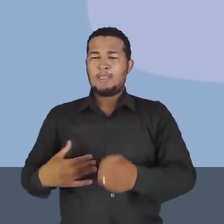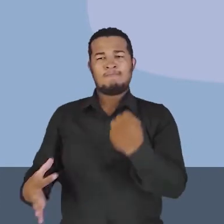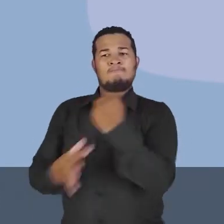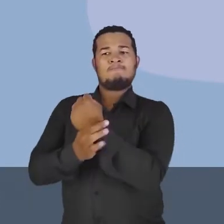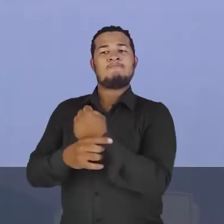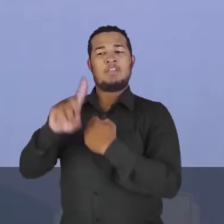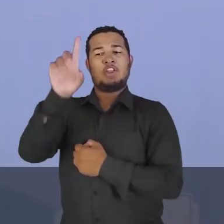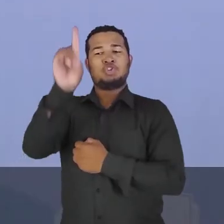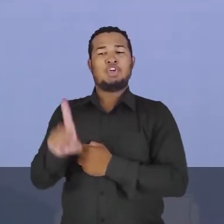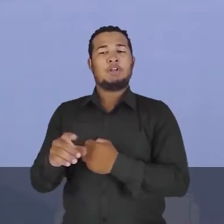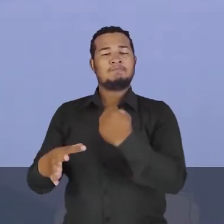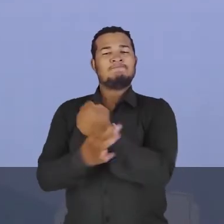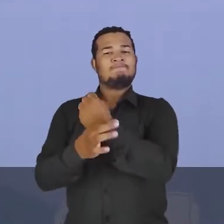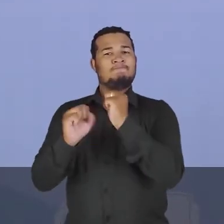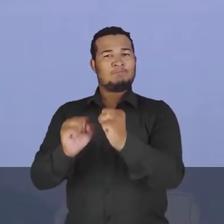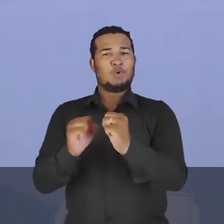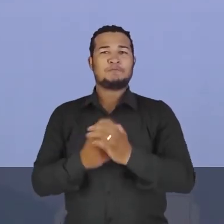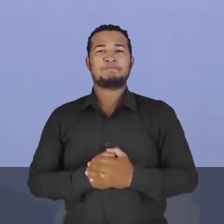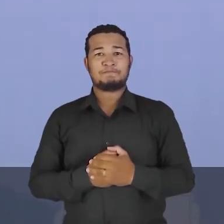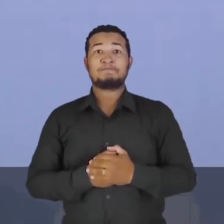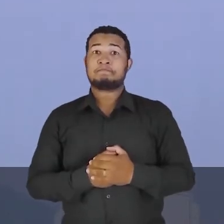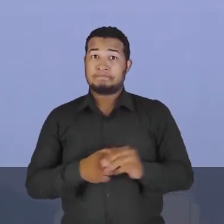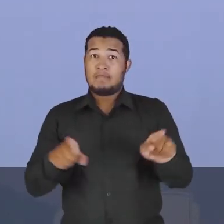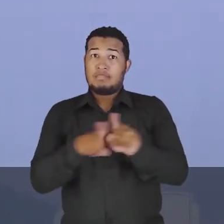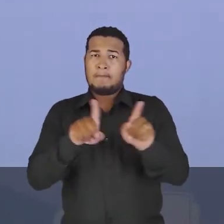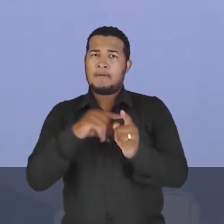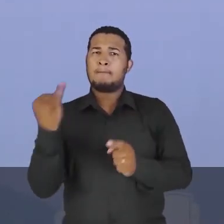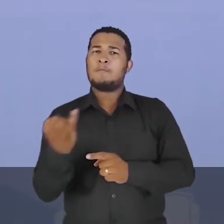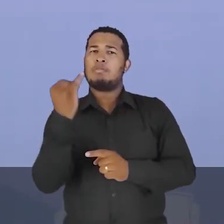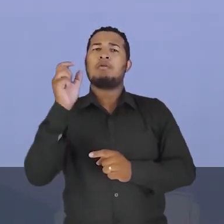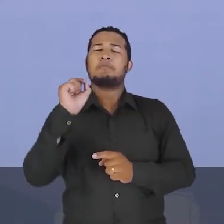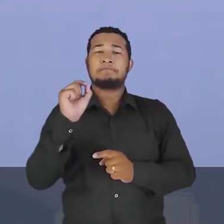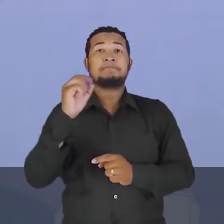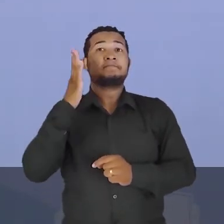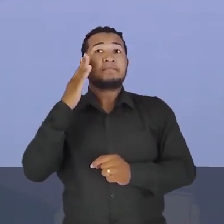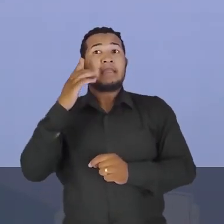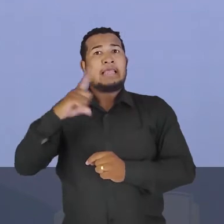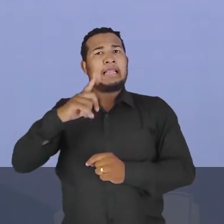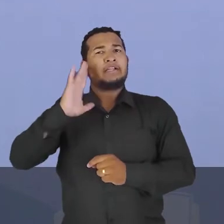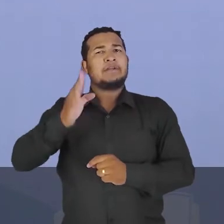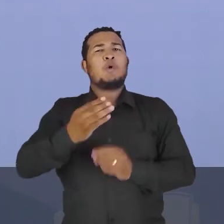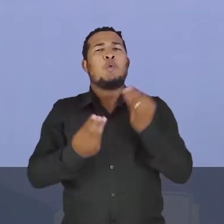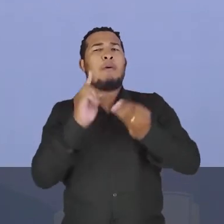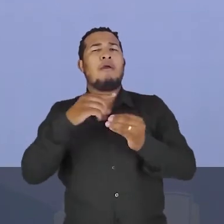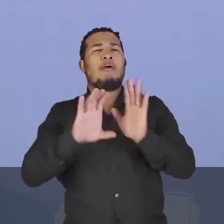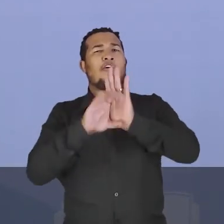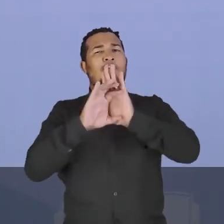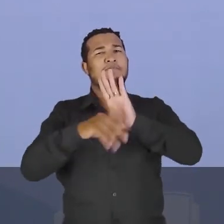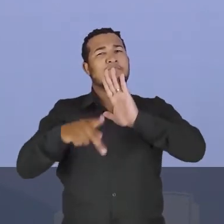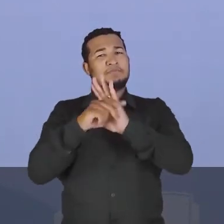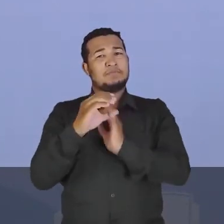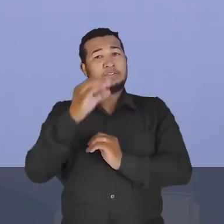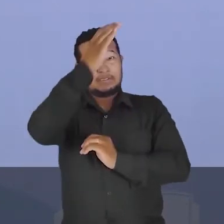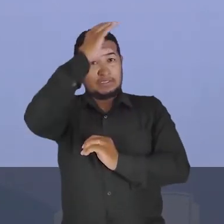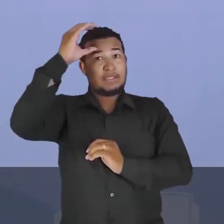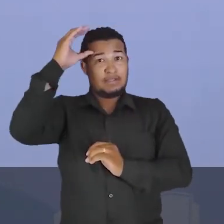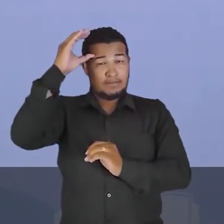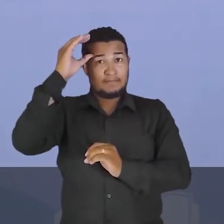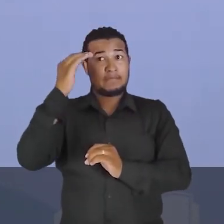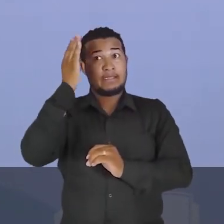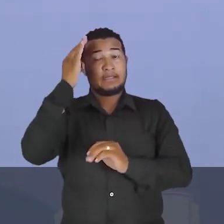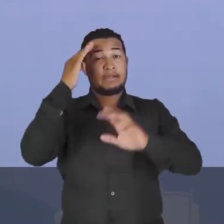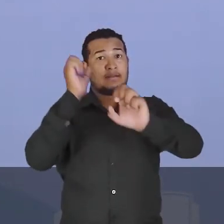é um ponto importante aqui da gente ressaltar também. Como que a gente entende o conceito de cidadania? A gente vai entender esse